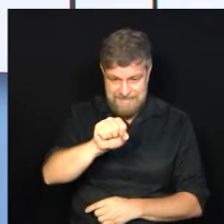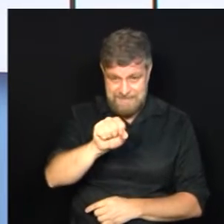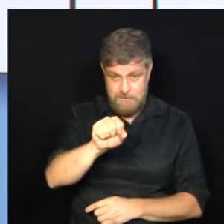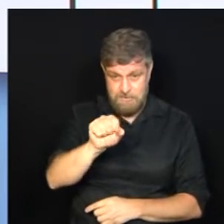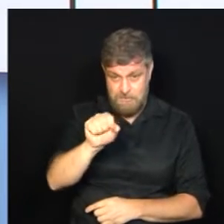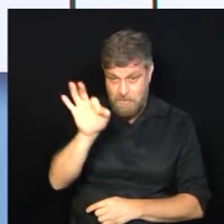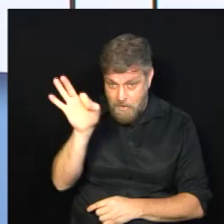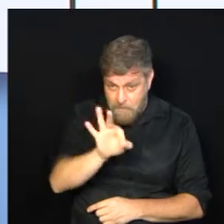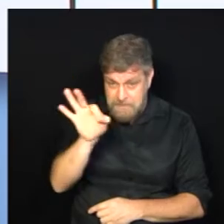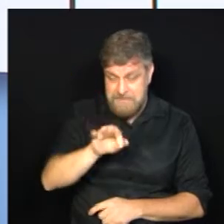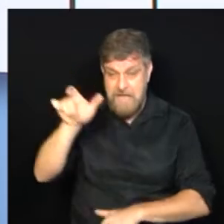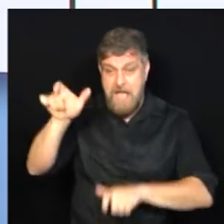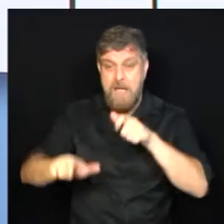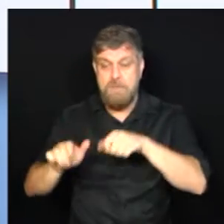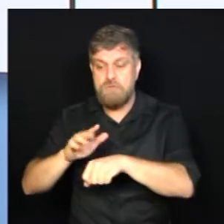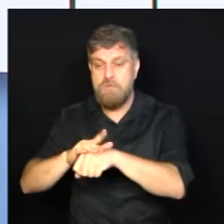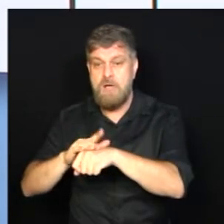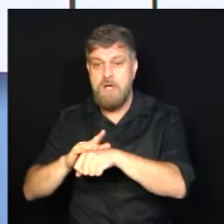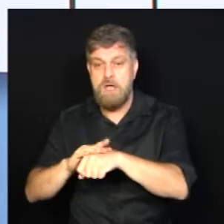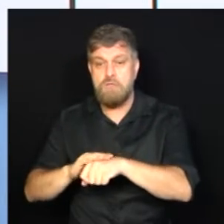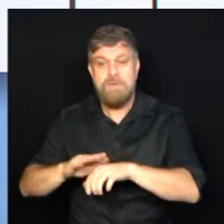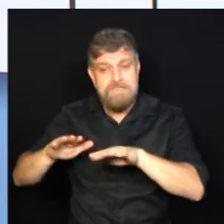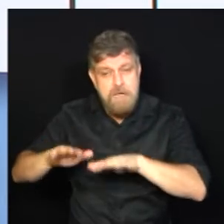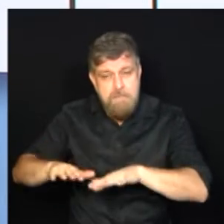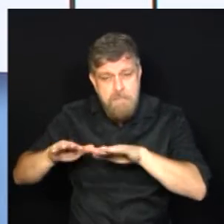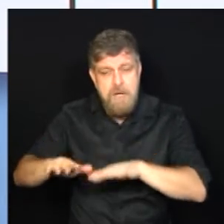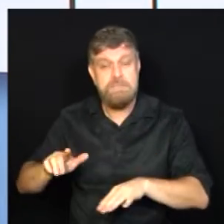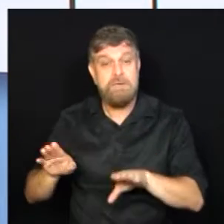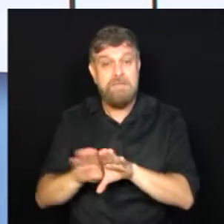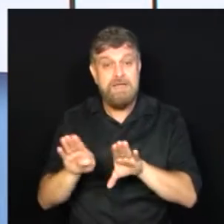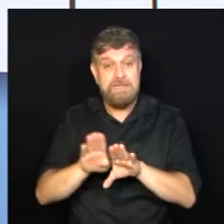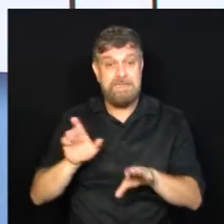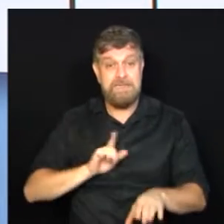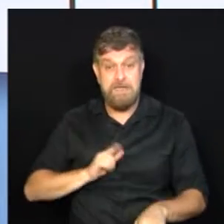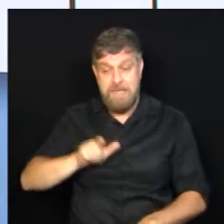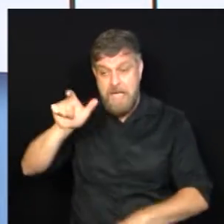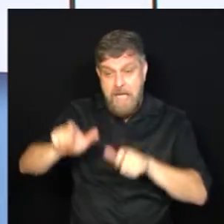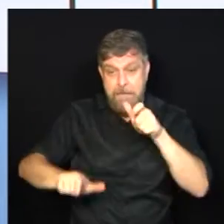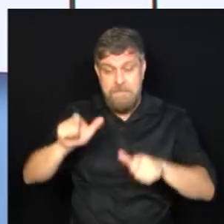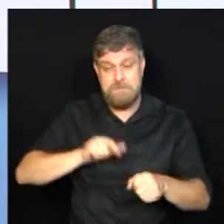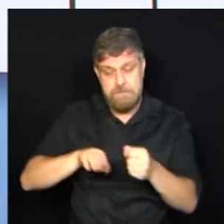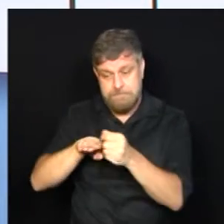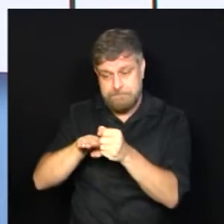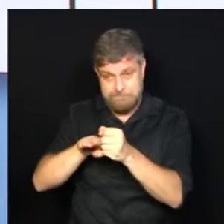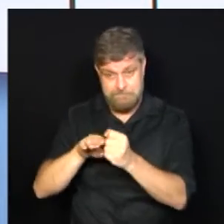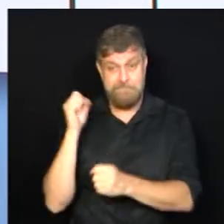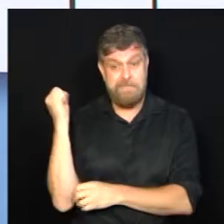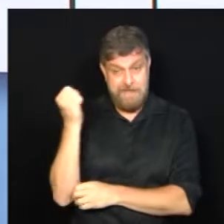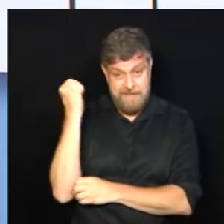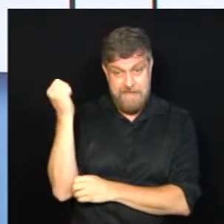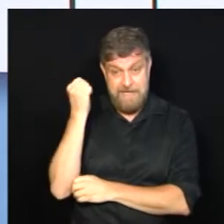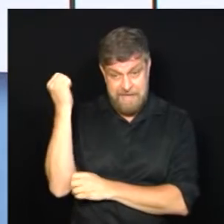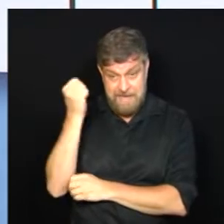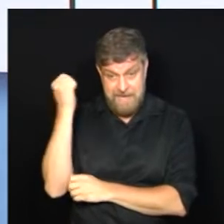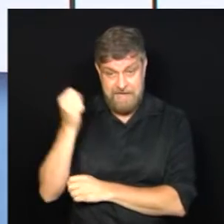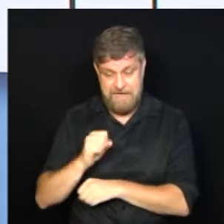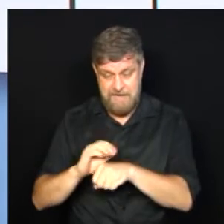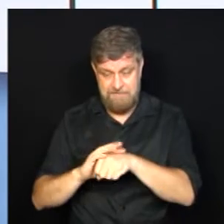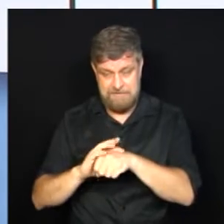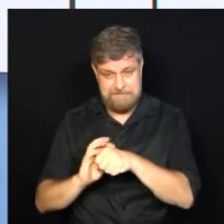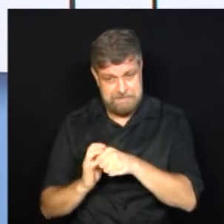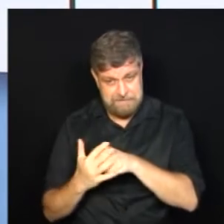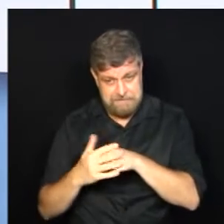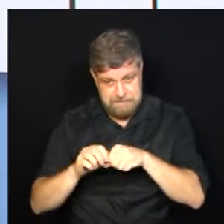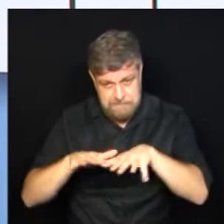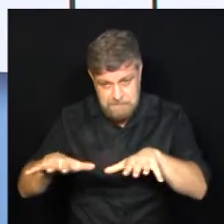em casos leves e 100% contra casos moderados e graves da Covid-19.